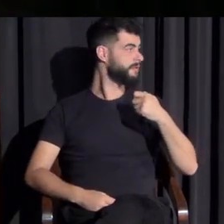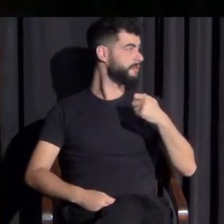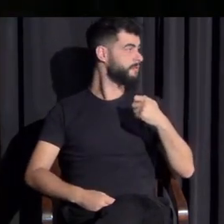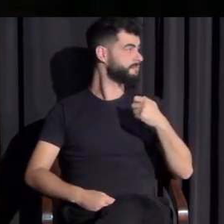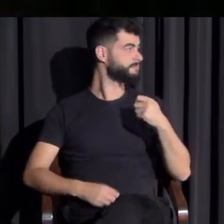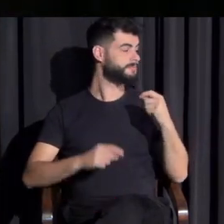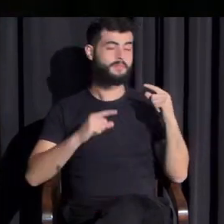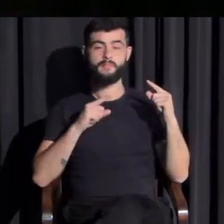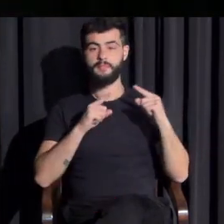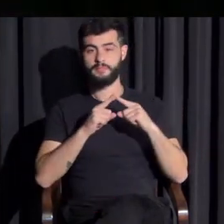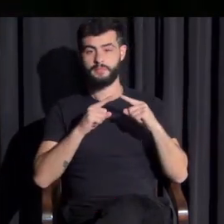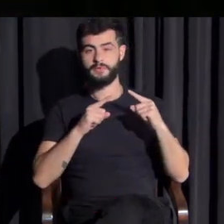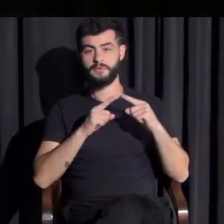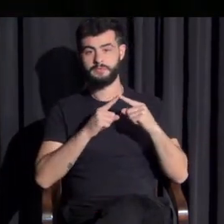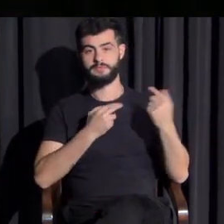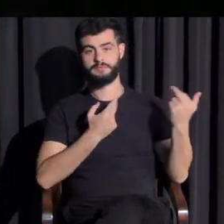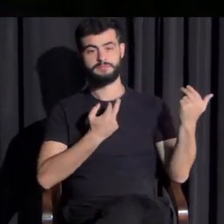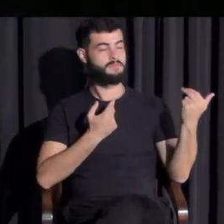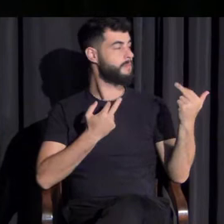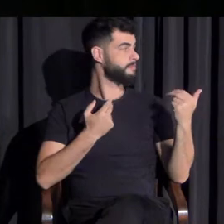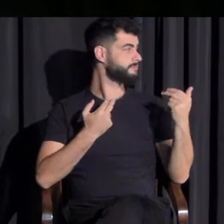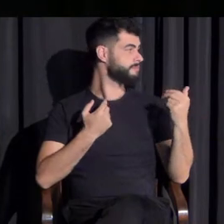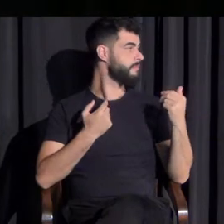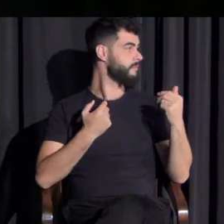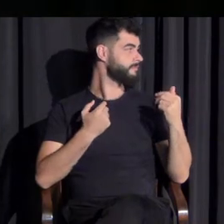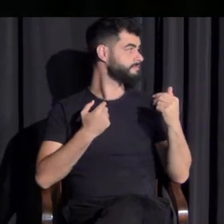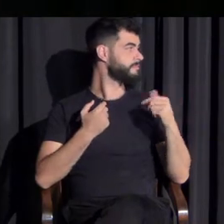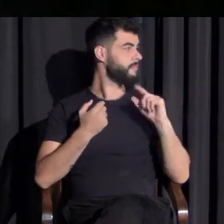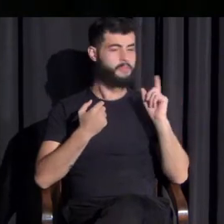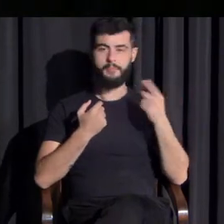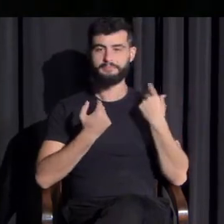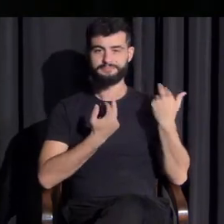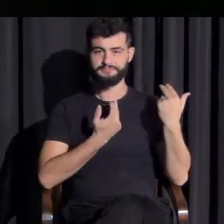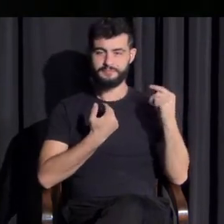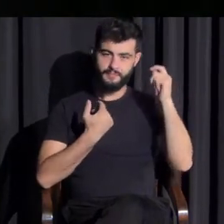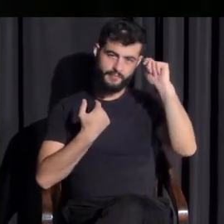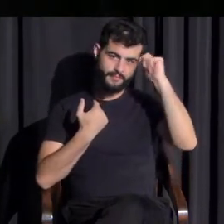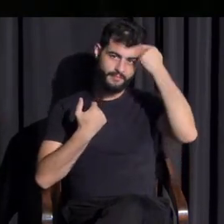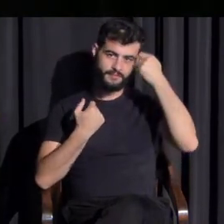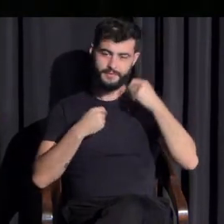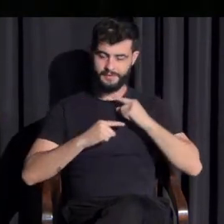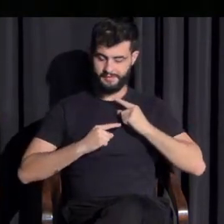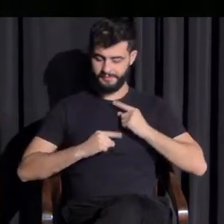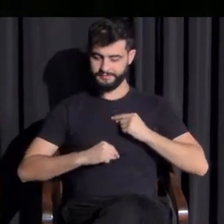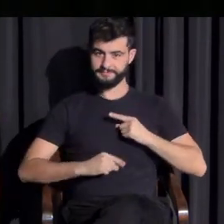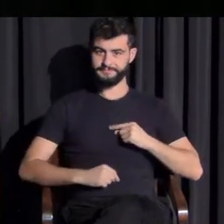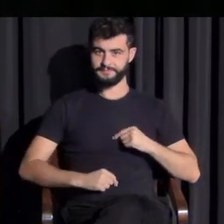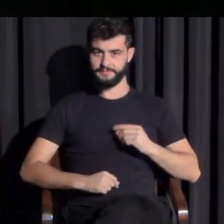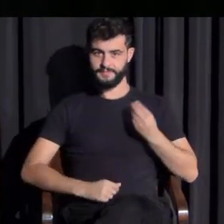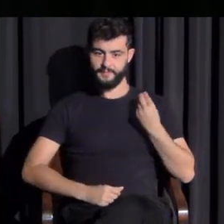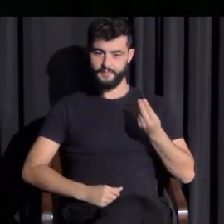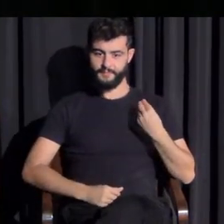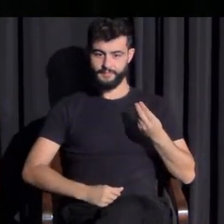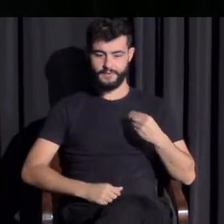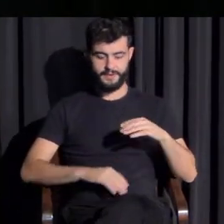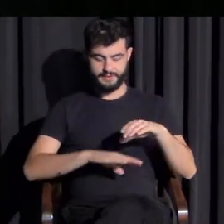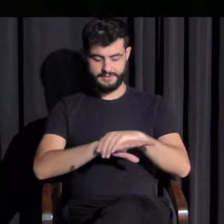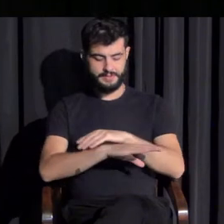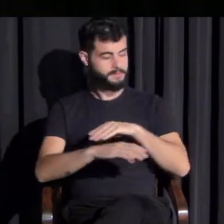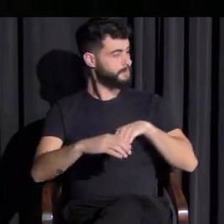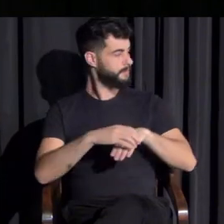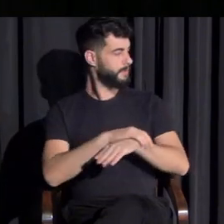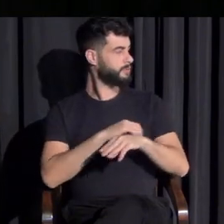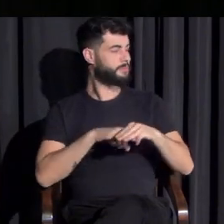amigo Clériston, hoje nós nos olhamos e falamos, nossa, nós fomos de pretinho, de todo vestidinho, tal, tal, tal. Falei, e o sapato marrom ainda, que era para